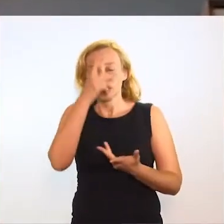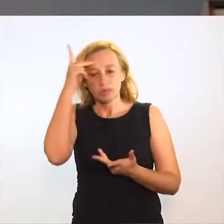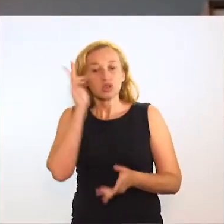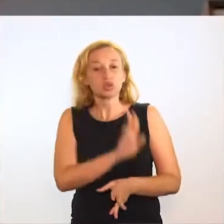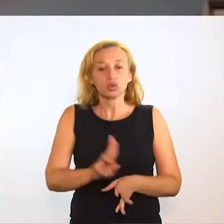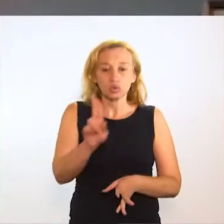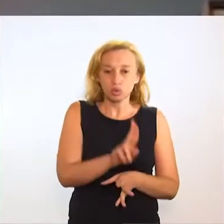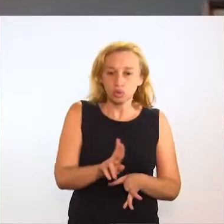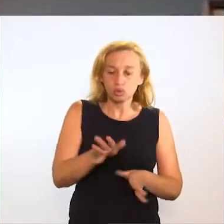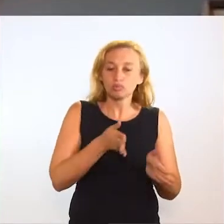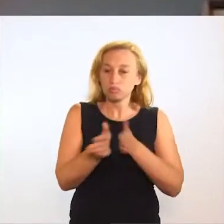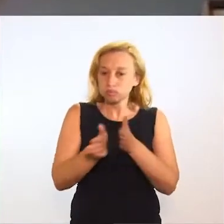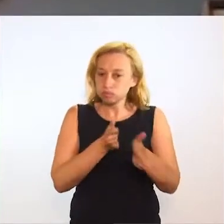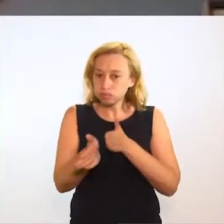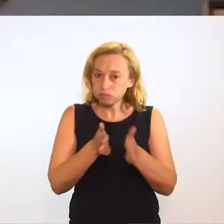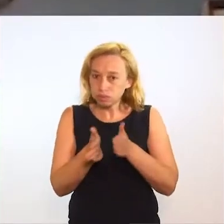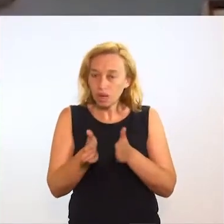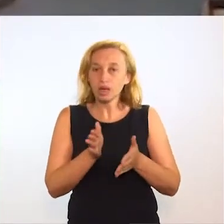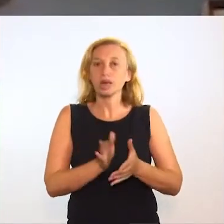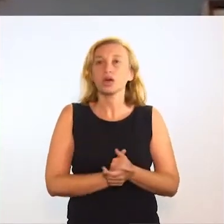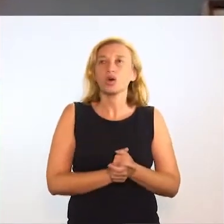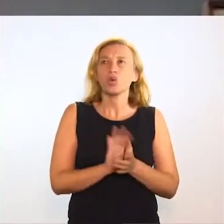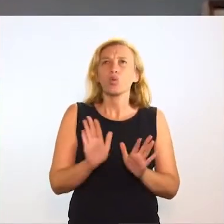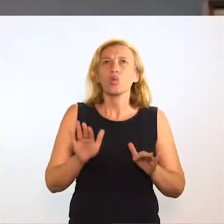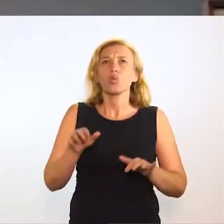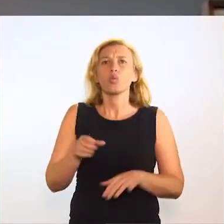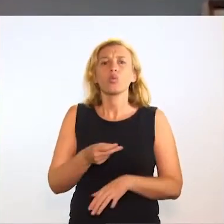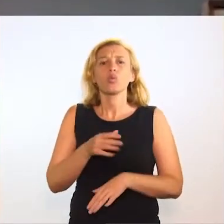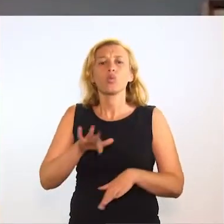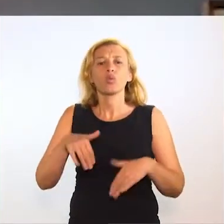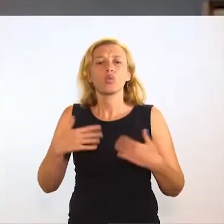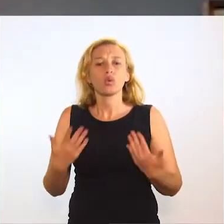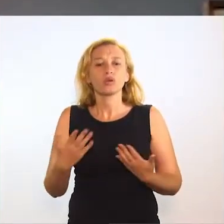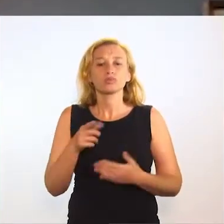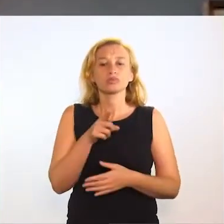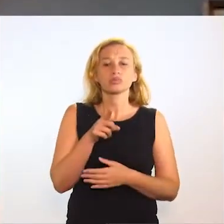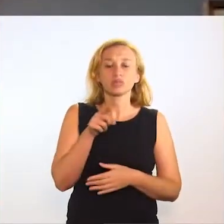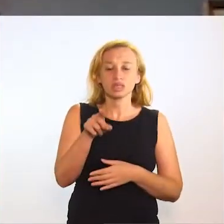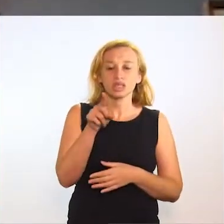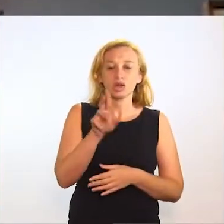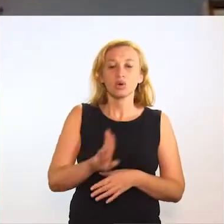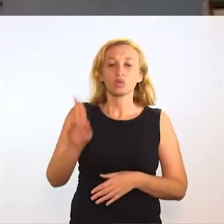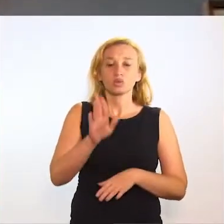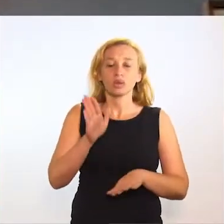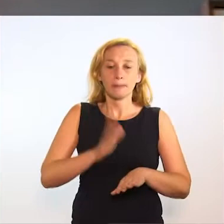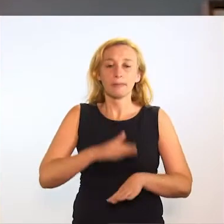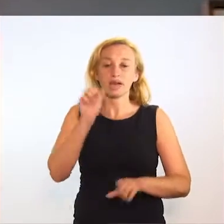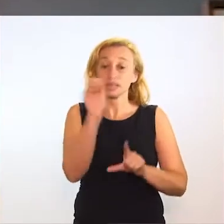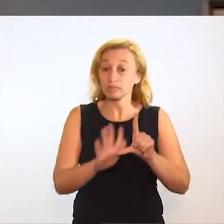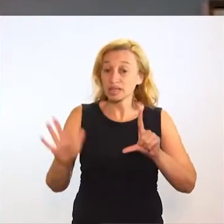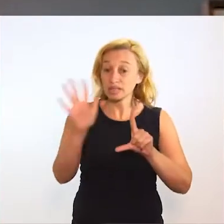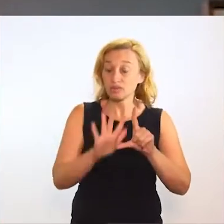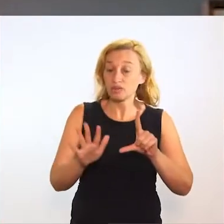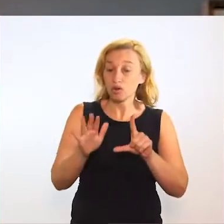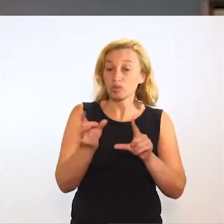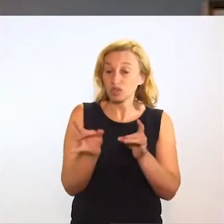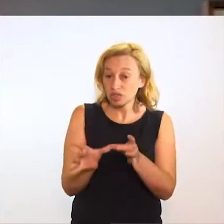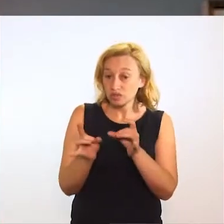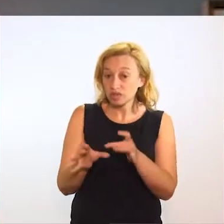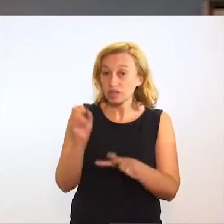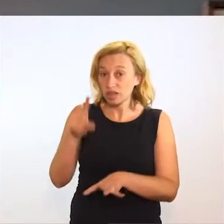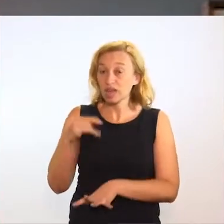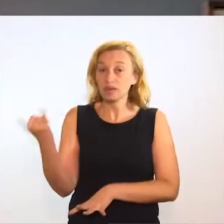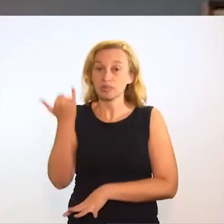pessoas se unem também para poder ter acesso a essas ferramentas. Quais são hoje as que você mais utiliza? Falando de plataforma de